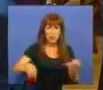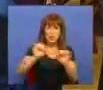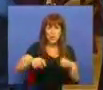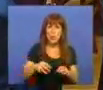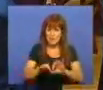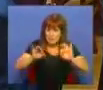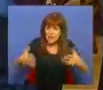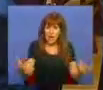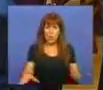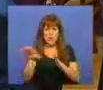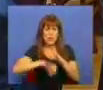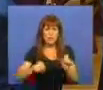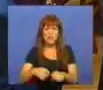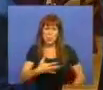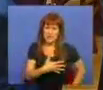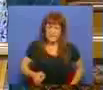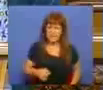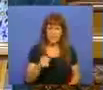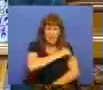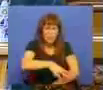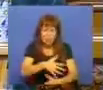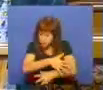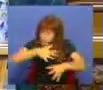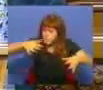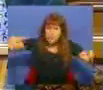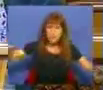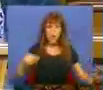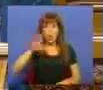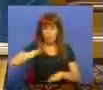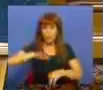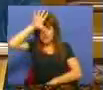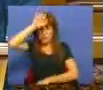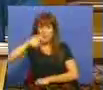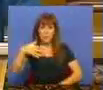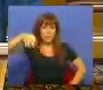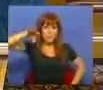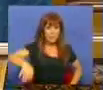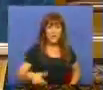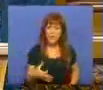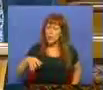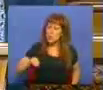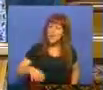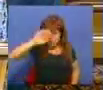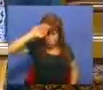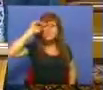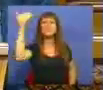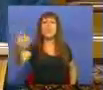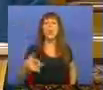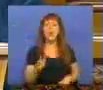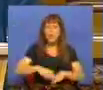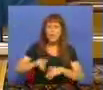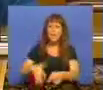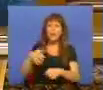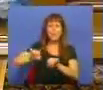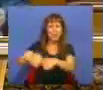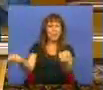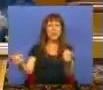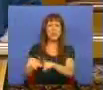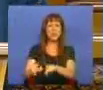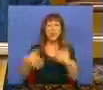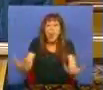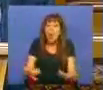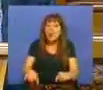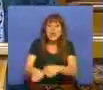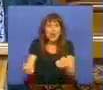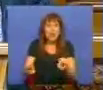A precariedade, o desemprego e a pobreza aumentaram com o governo do Partido Socialista. O PS sábio e é por isso